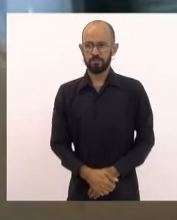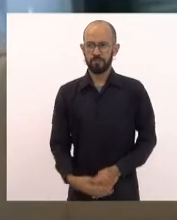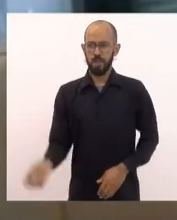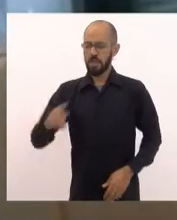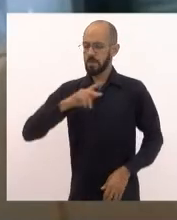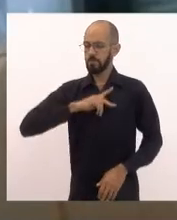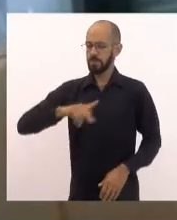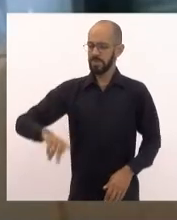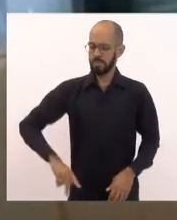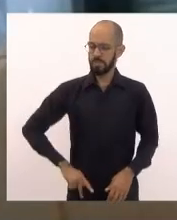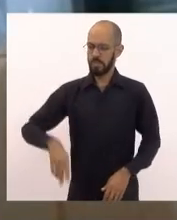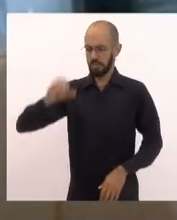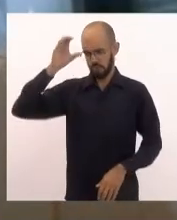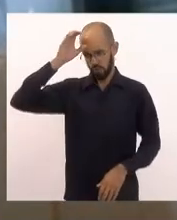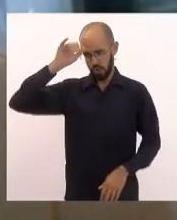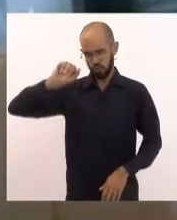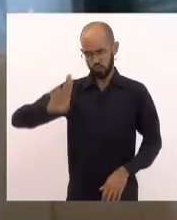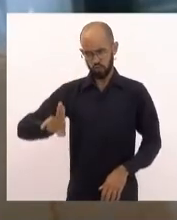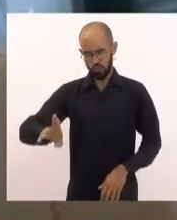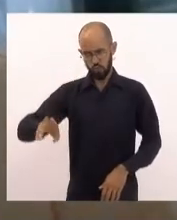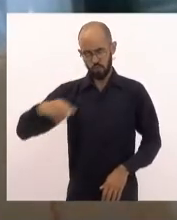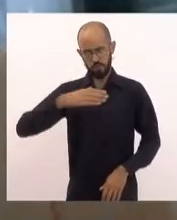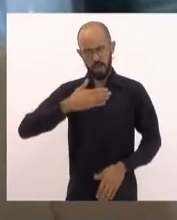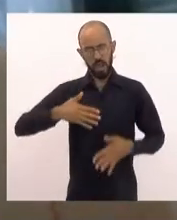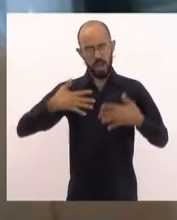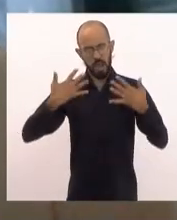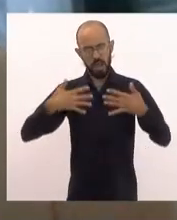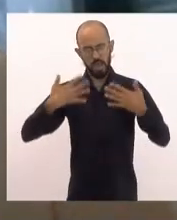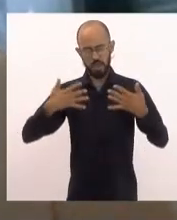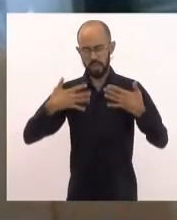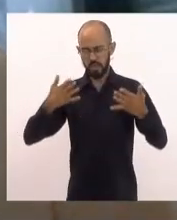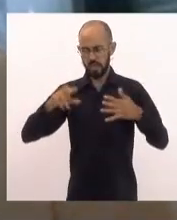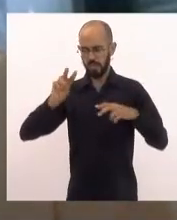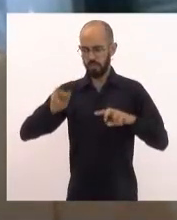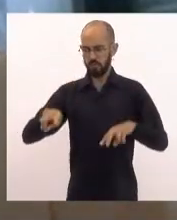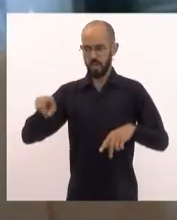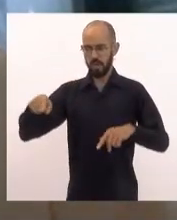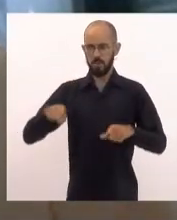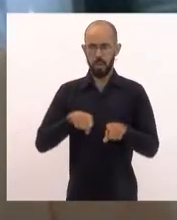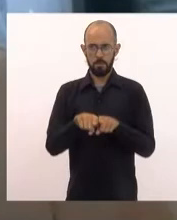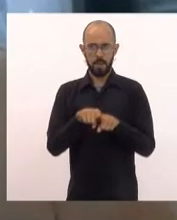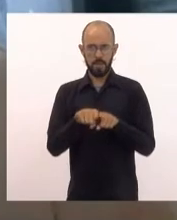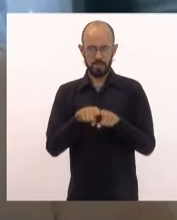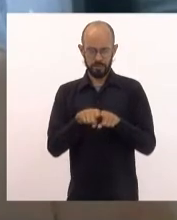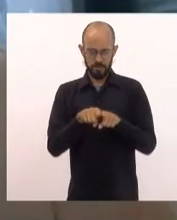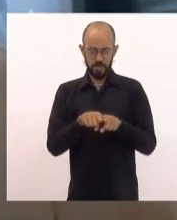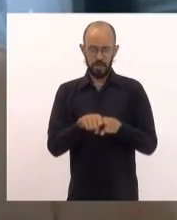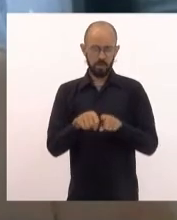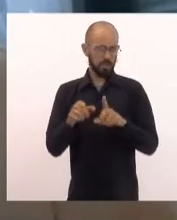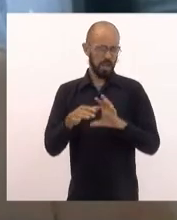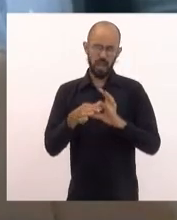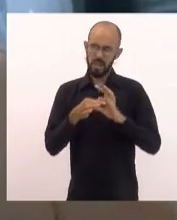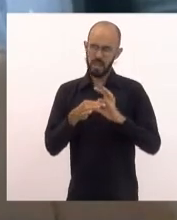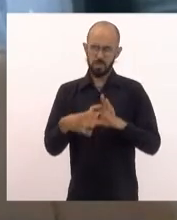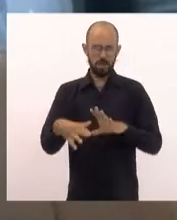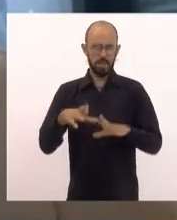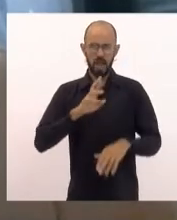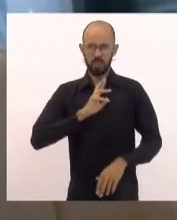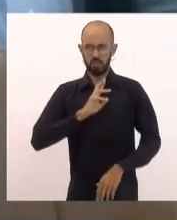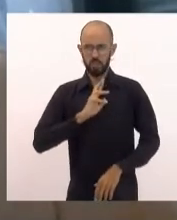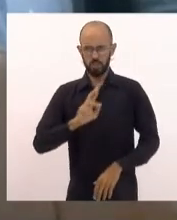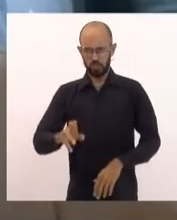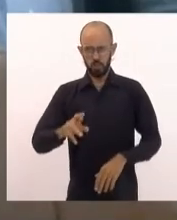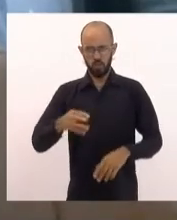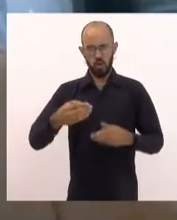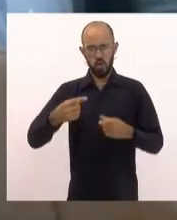Presidenta tia Ju, mais uma vez uma alegria, vendo uma parceira pela liberdade religiosa e contra